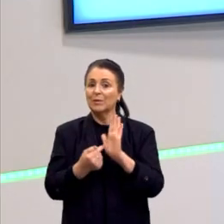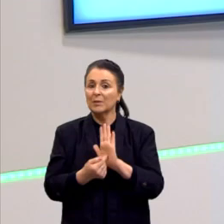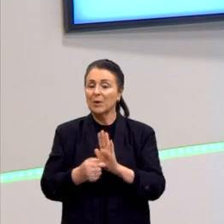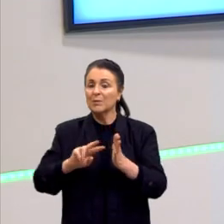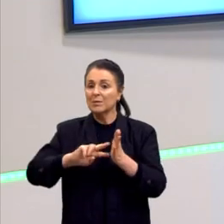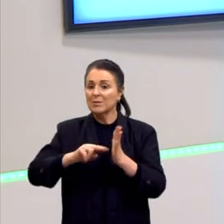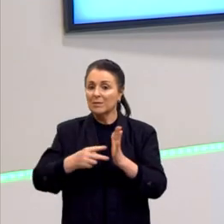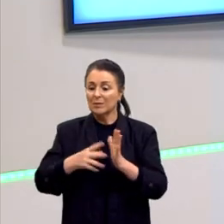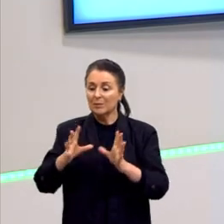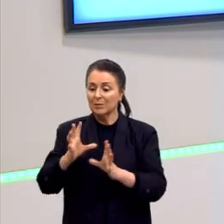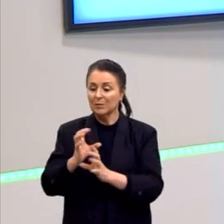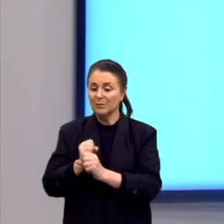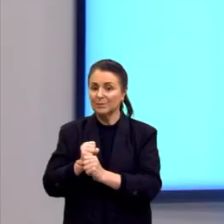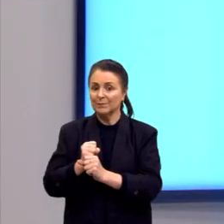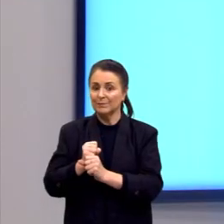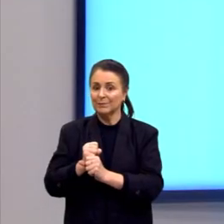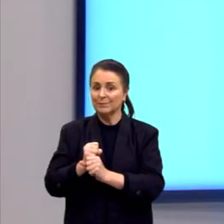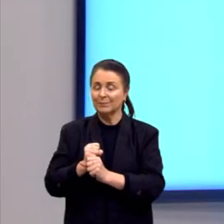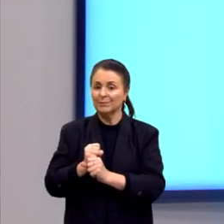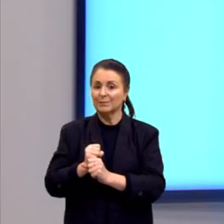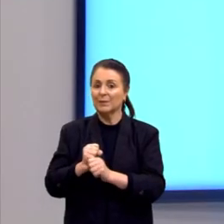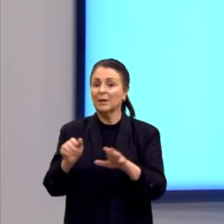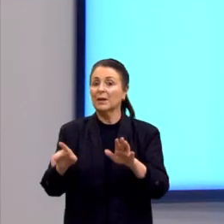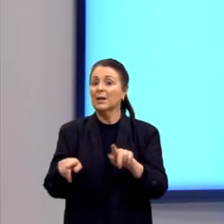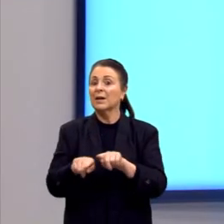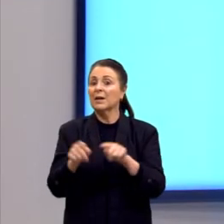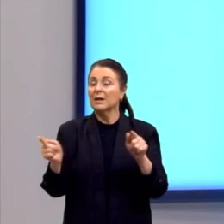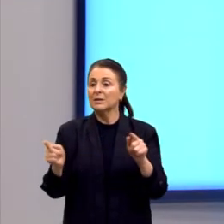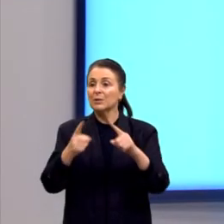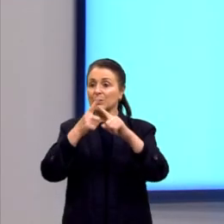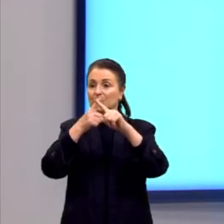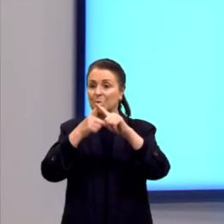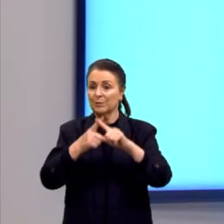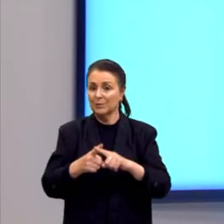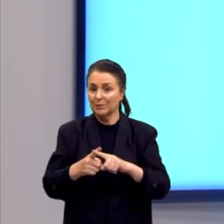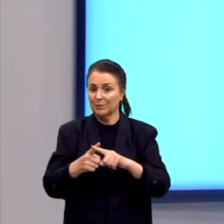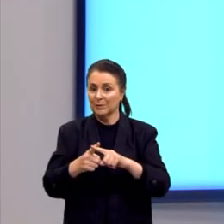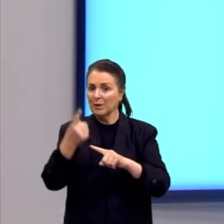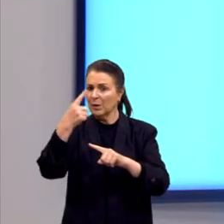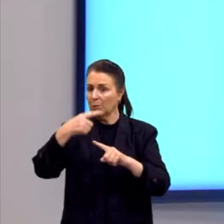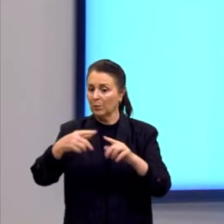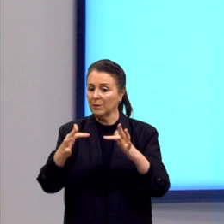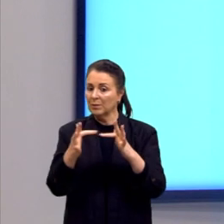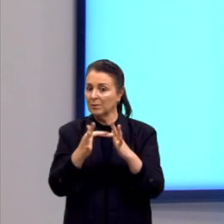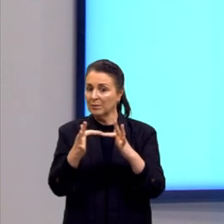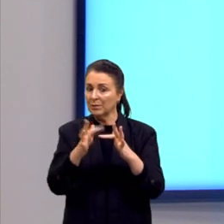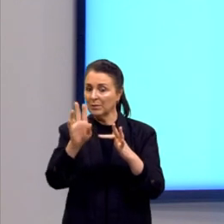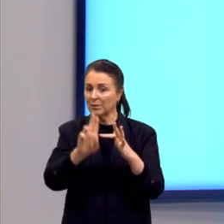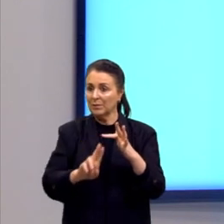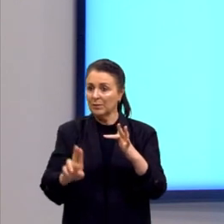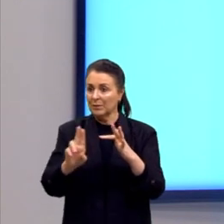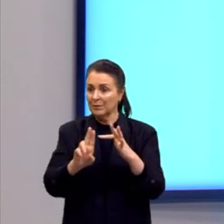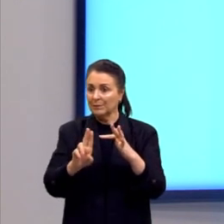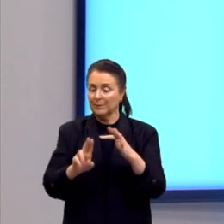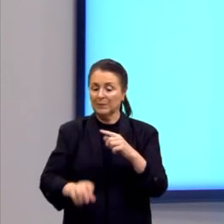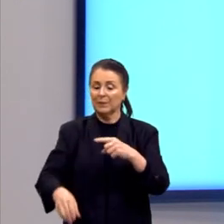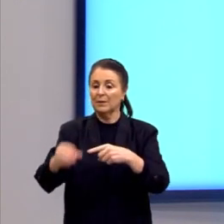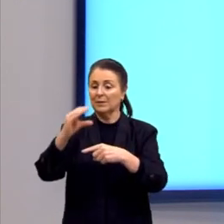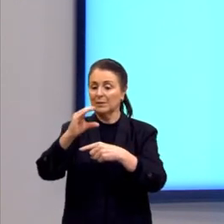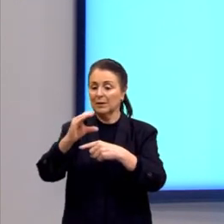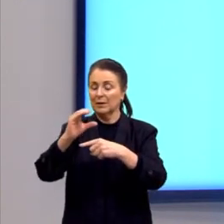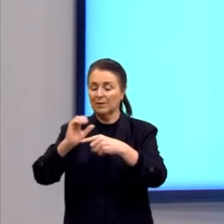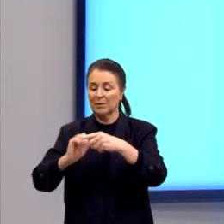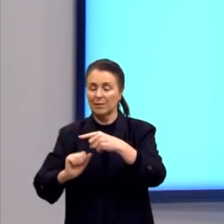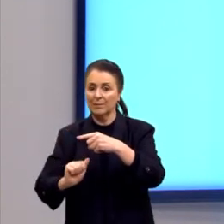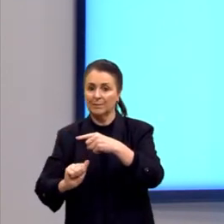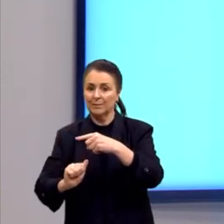soma mas antes nós vamos resolver o produto o produto é outra fórmula o produto então é cê